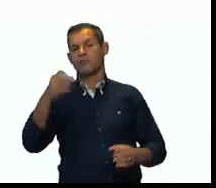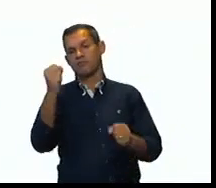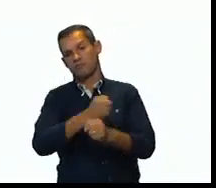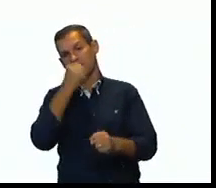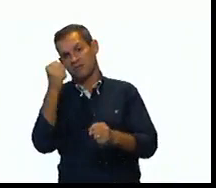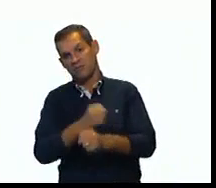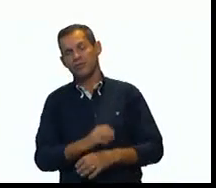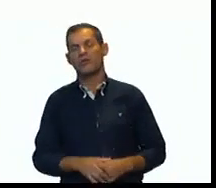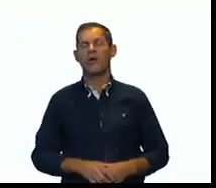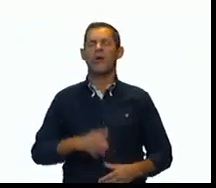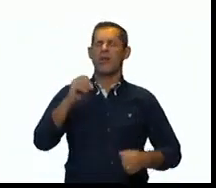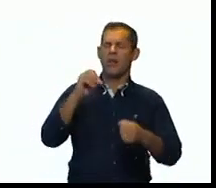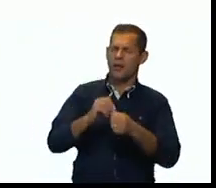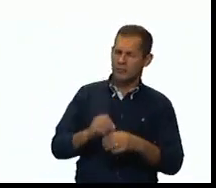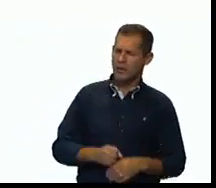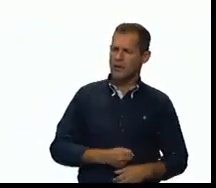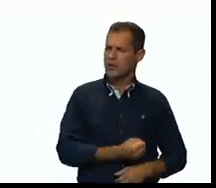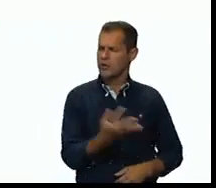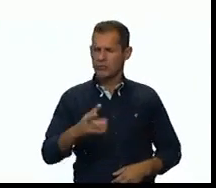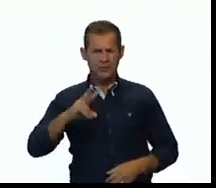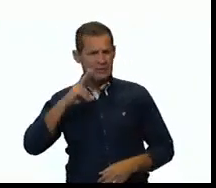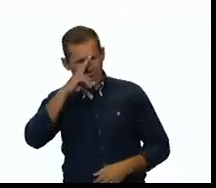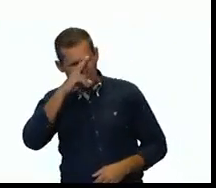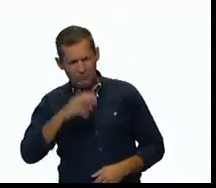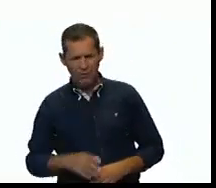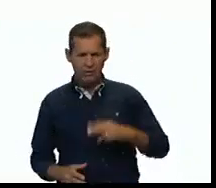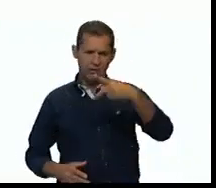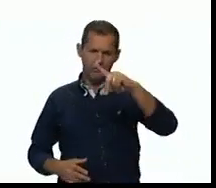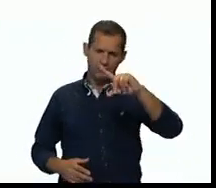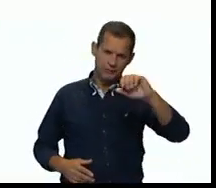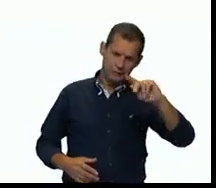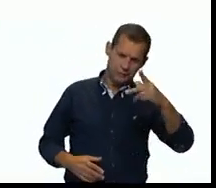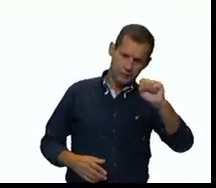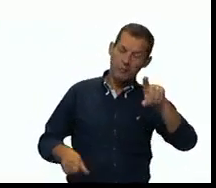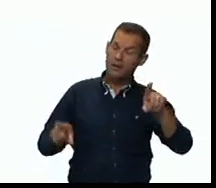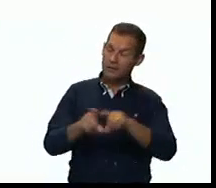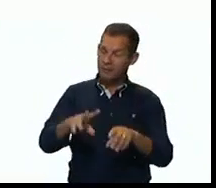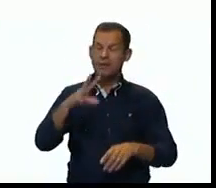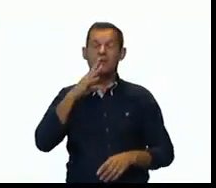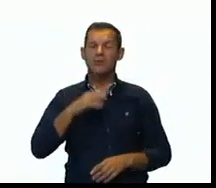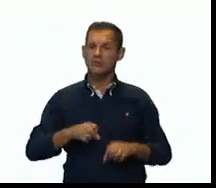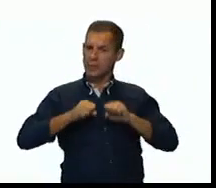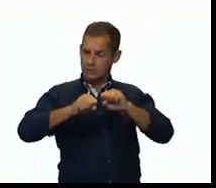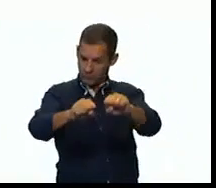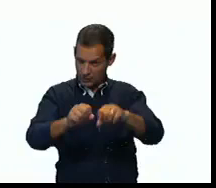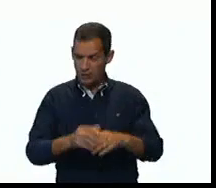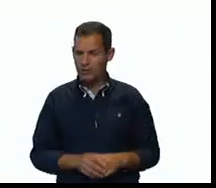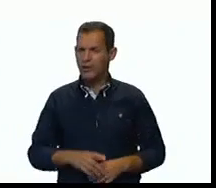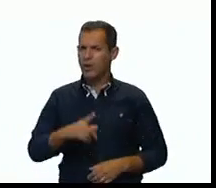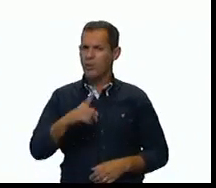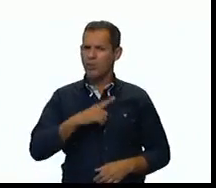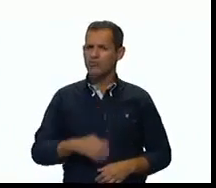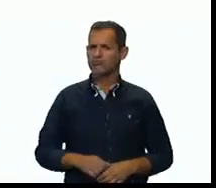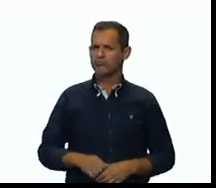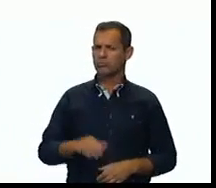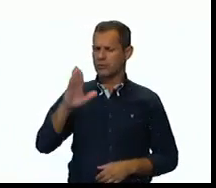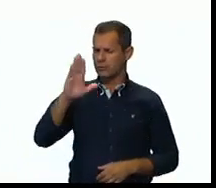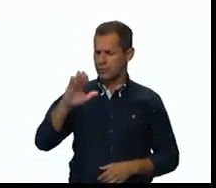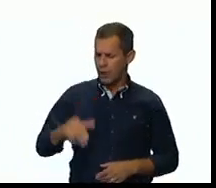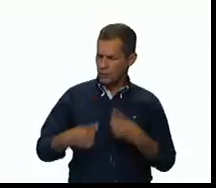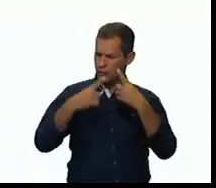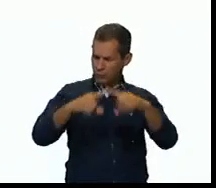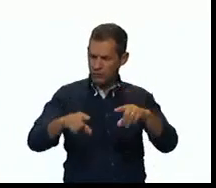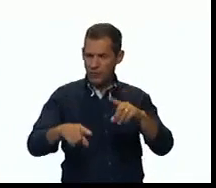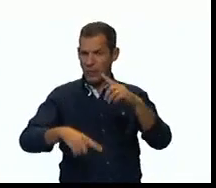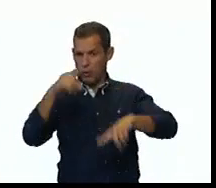civil. Ela produz uma grande quantidade dessas placas ou chapas e é conhecida no mercado por oferecer um preço competitivo